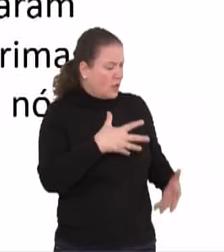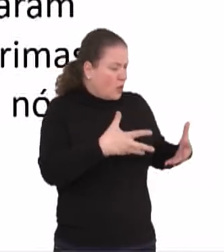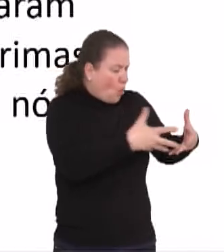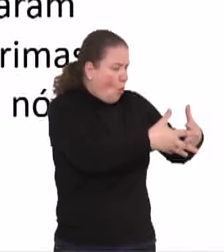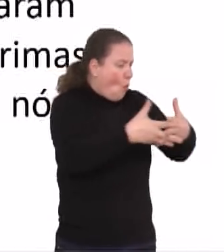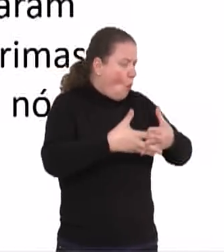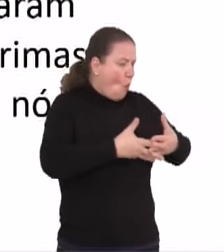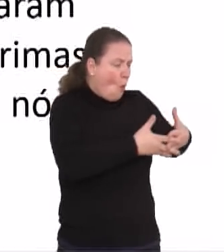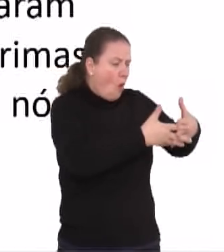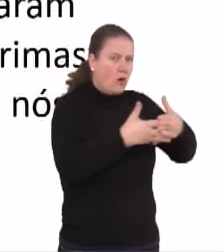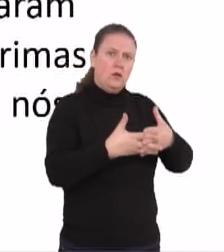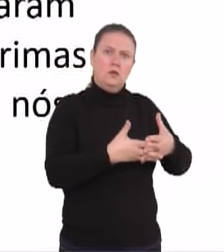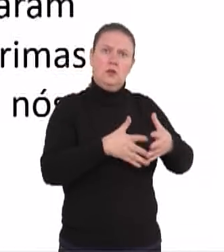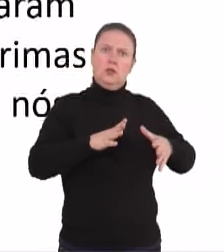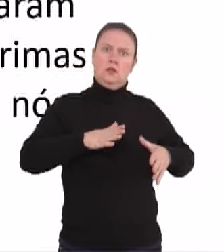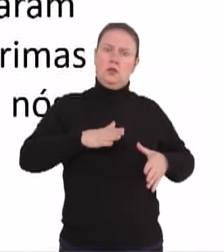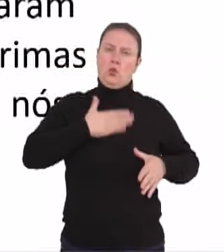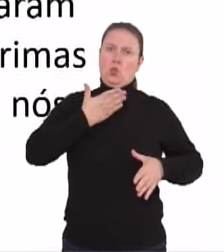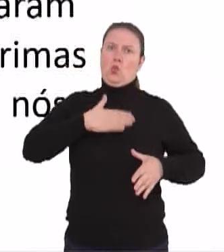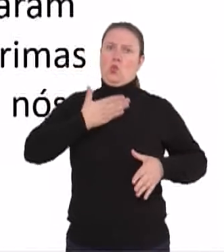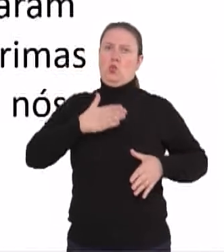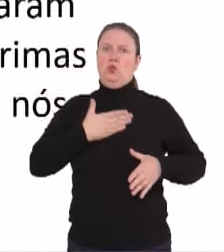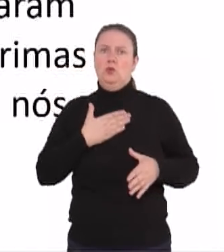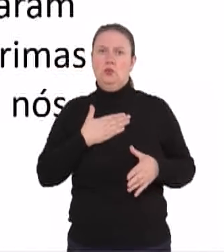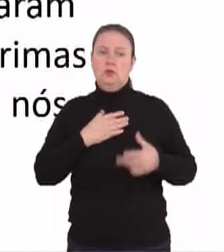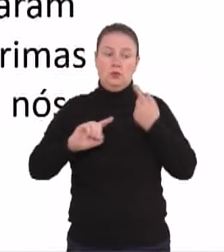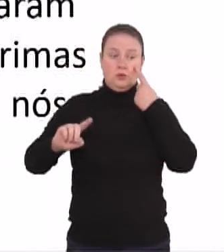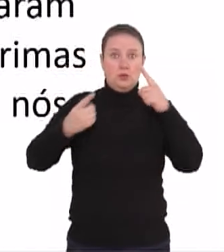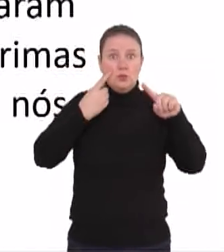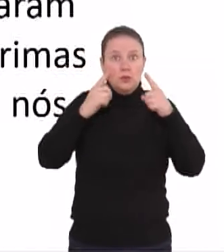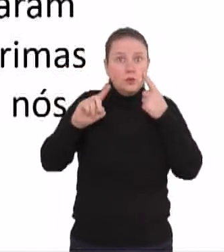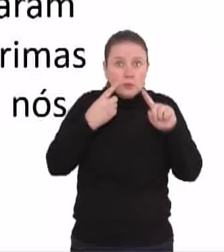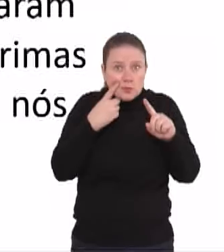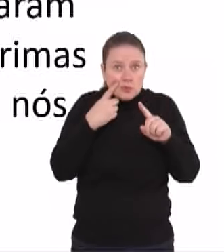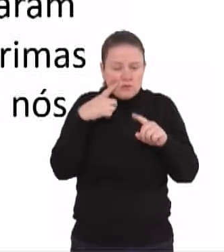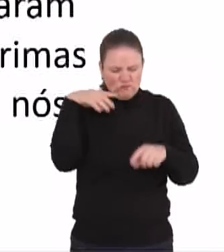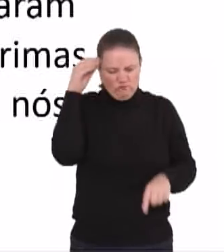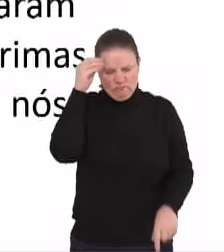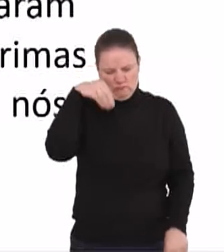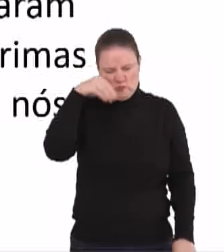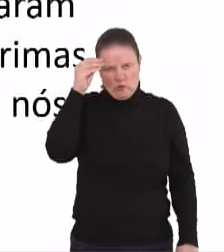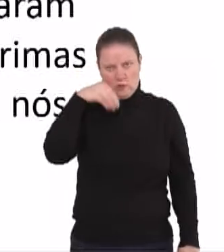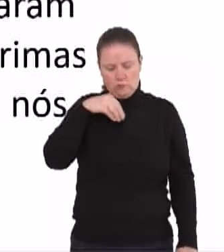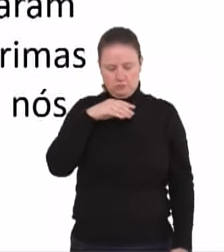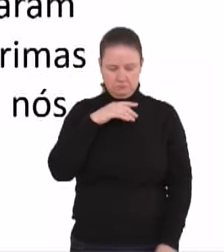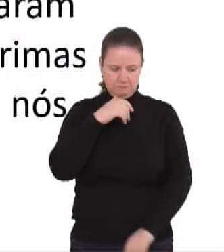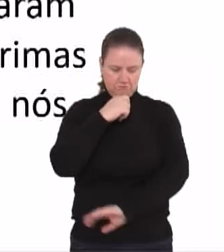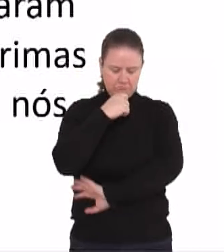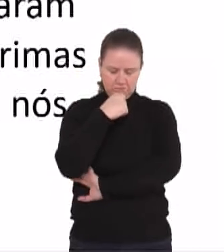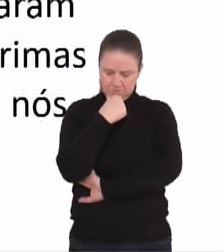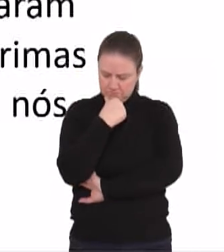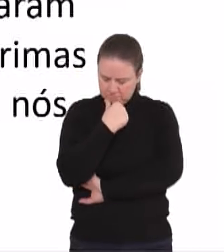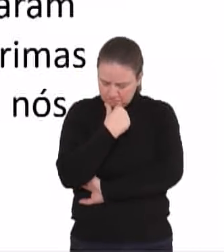cestas. Surpreso e com medo de ser descoberto em sua fraqueza, Uru abaixou a cabeça.